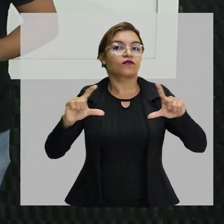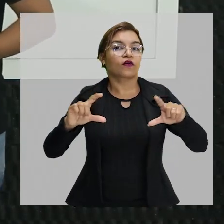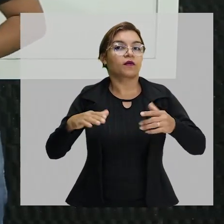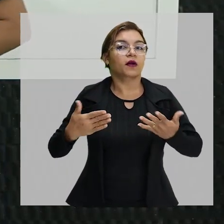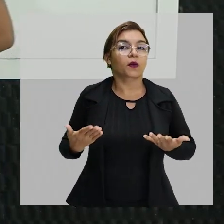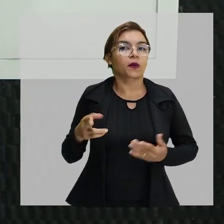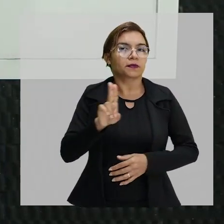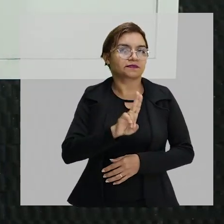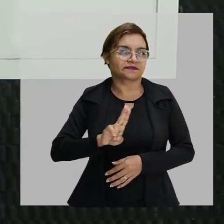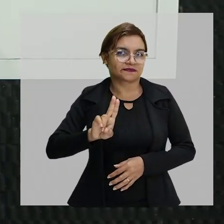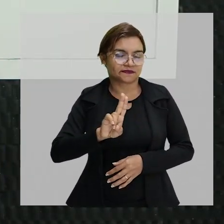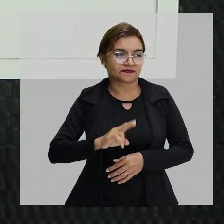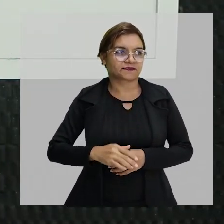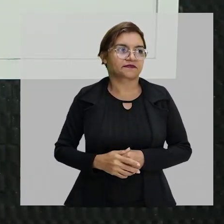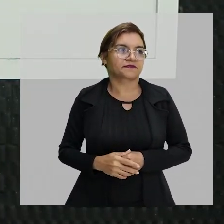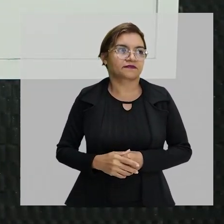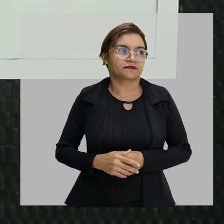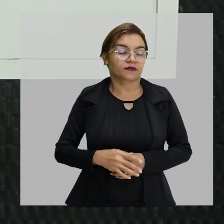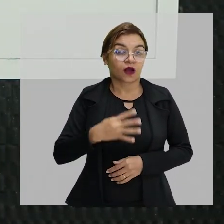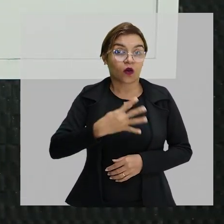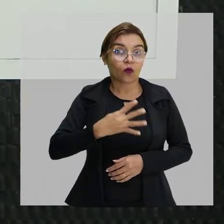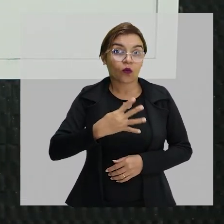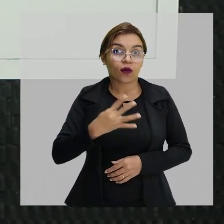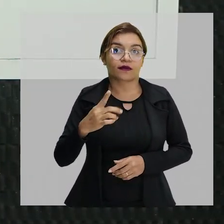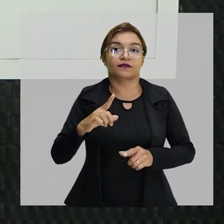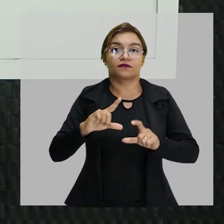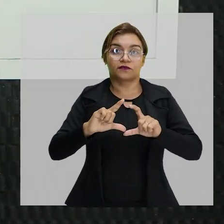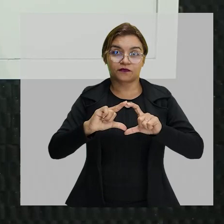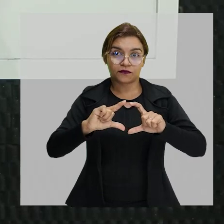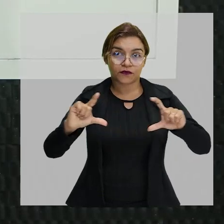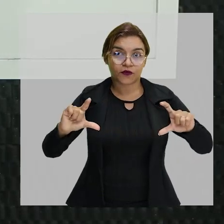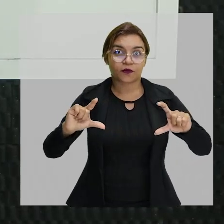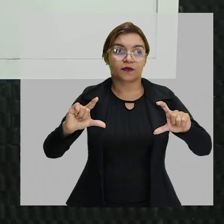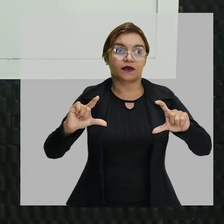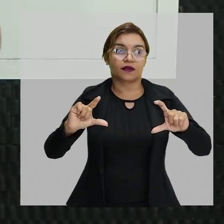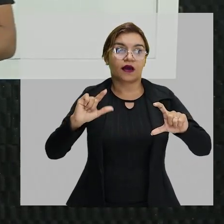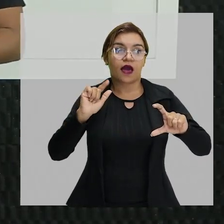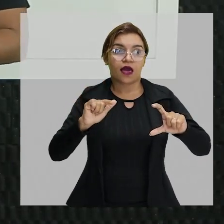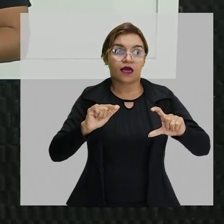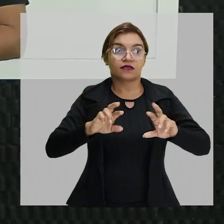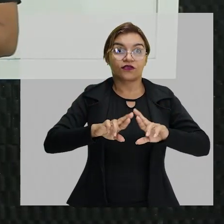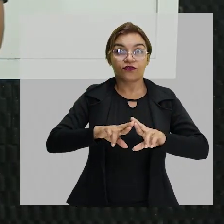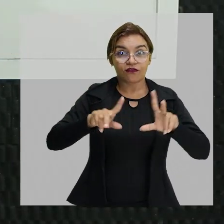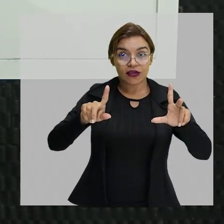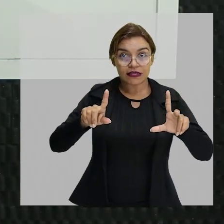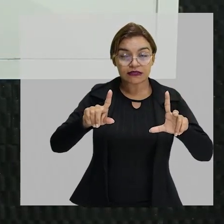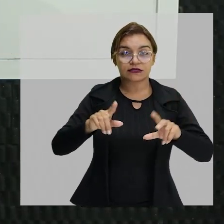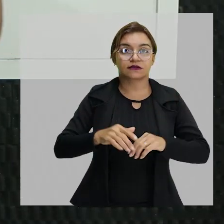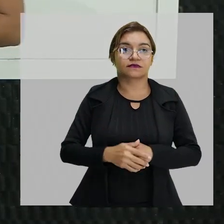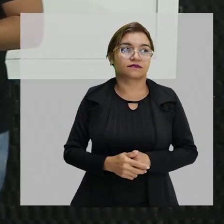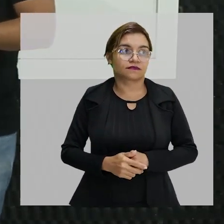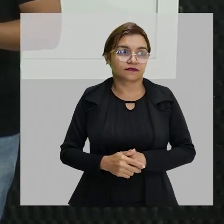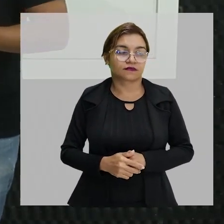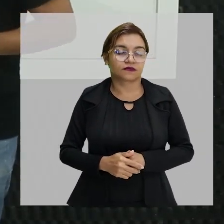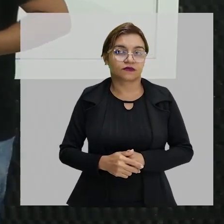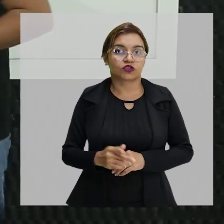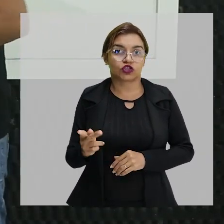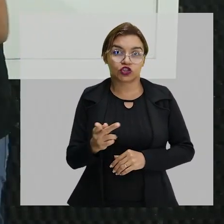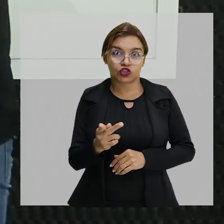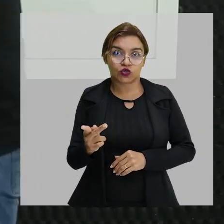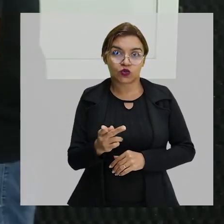usar aqui? Nós vamos usar aqui essa quarta fórmula aqui, que é a fórmula da diferença, tá? De dois